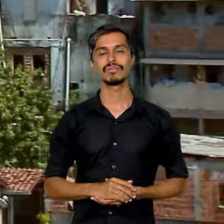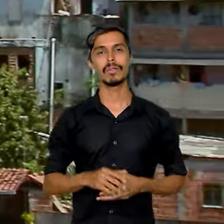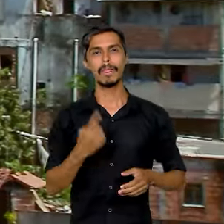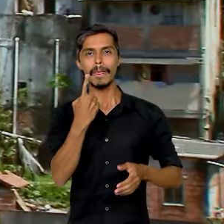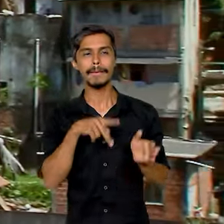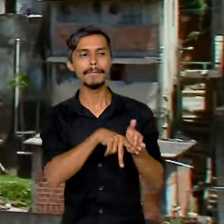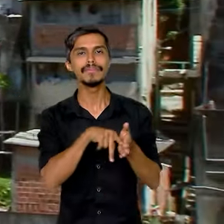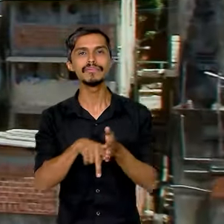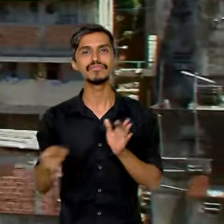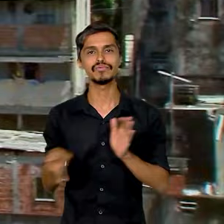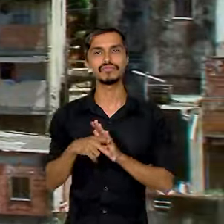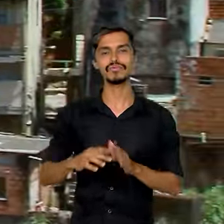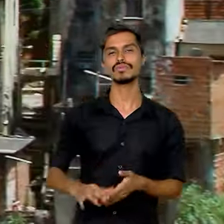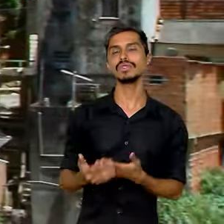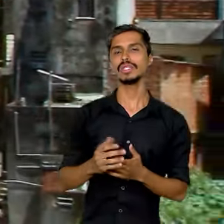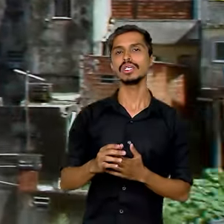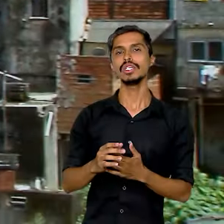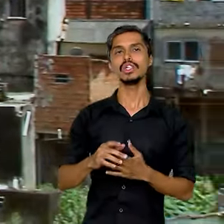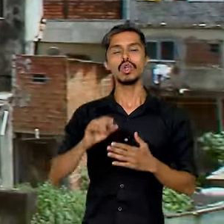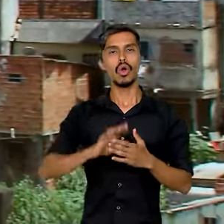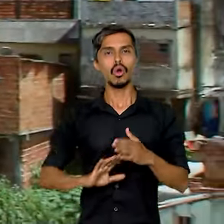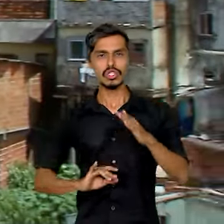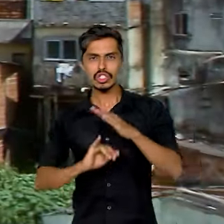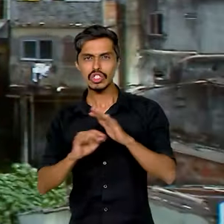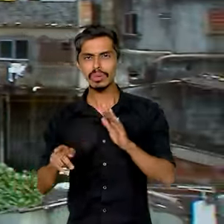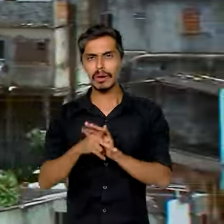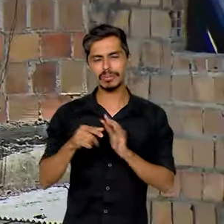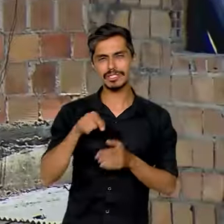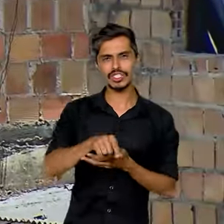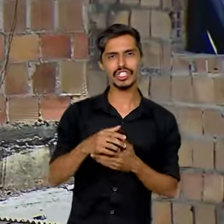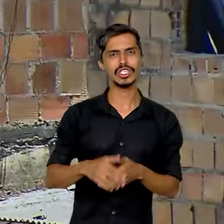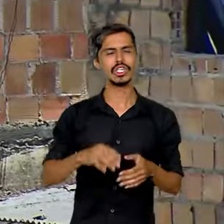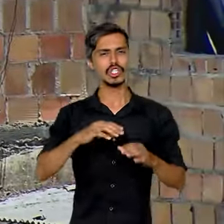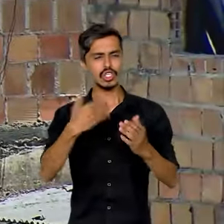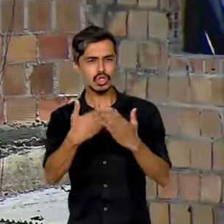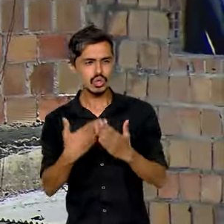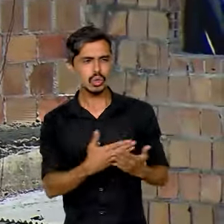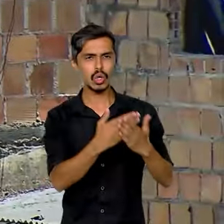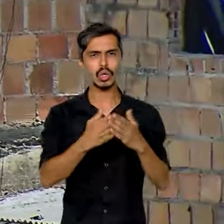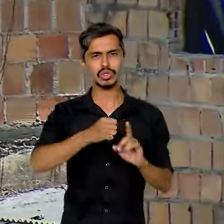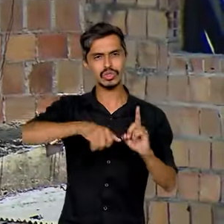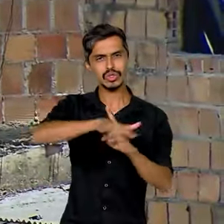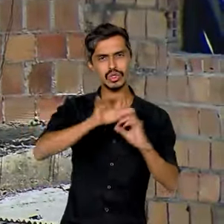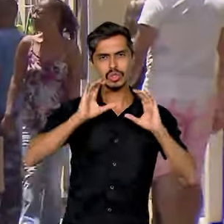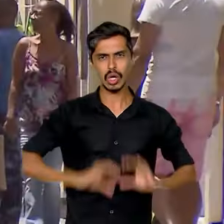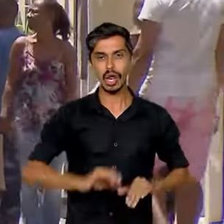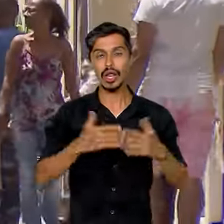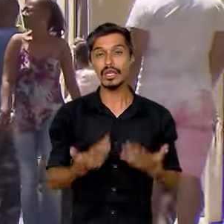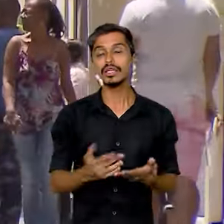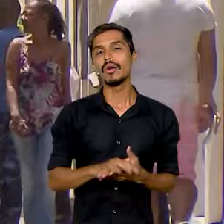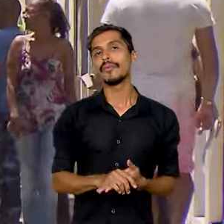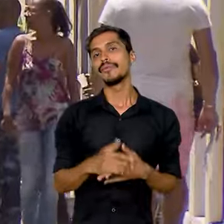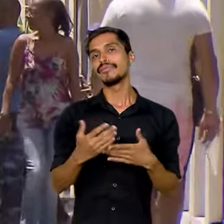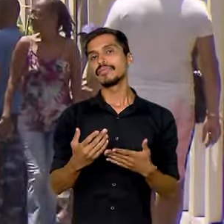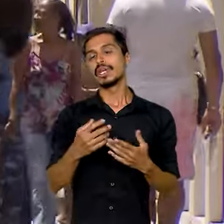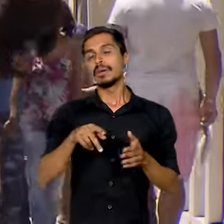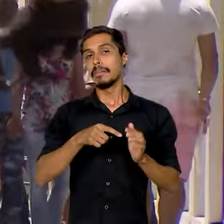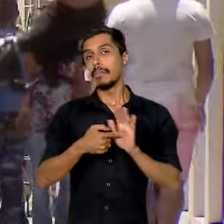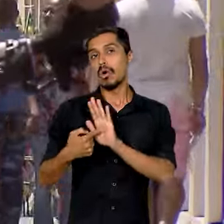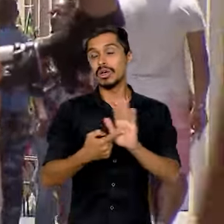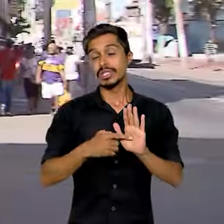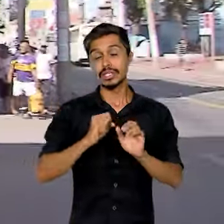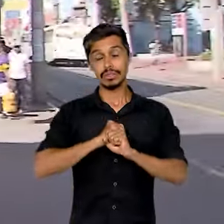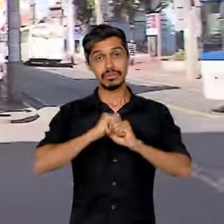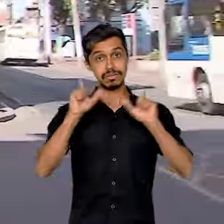Uma pesquisa feita pelo Centro de Estudos de Segurança e Cidadania alerta com números para a gravidade da situação.